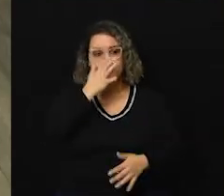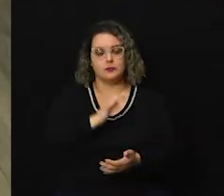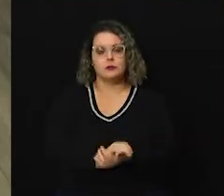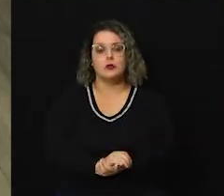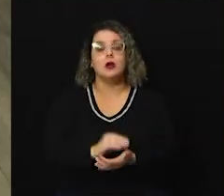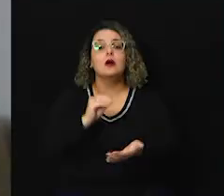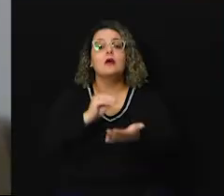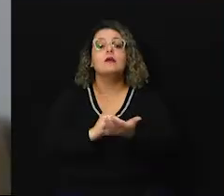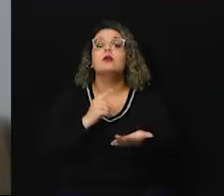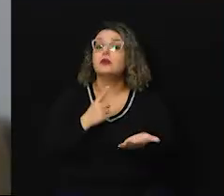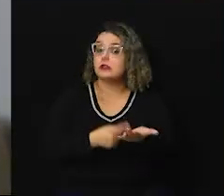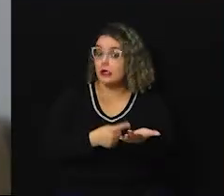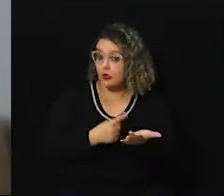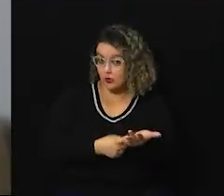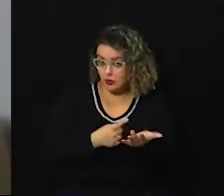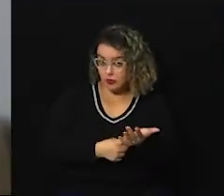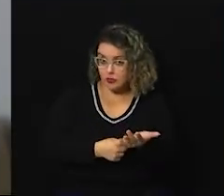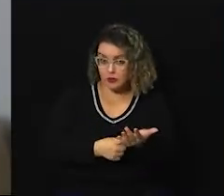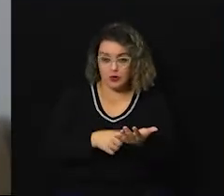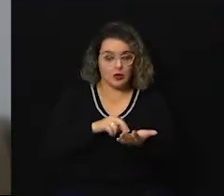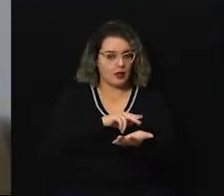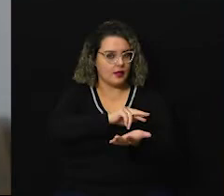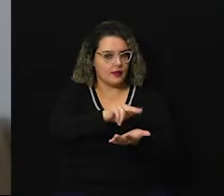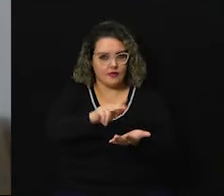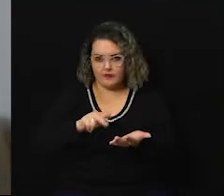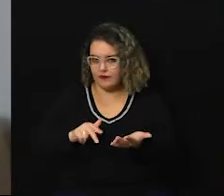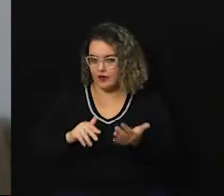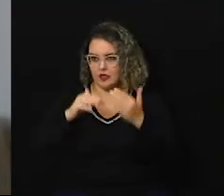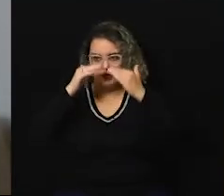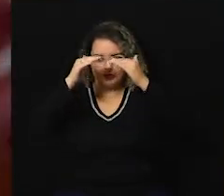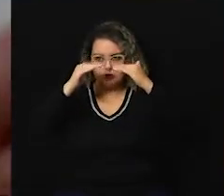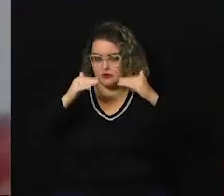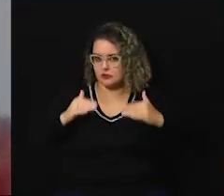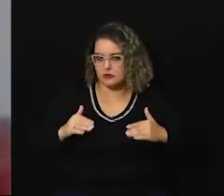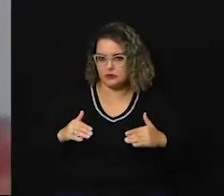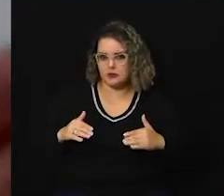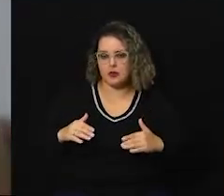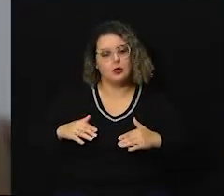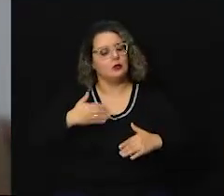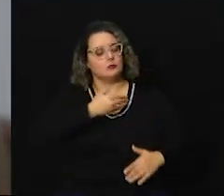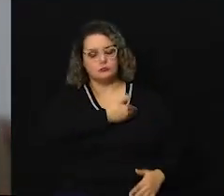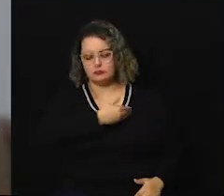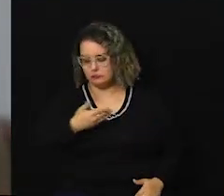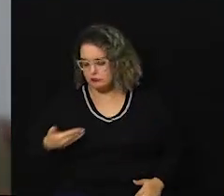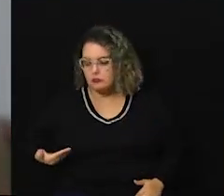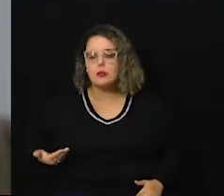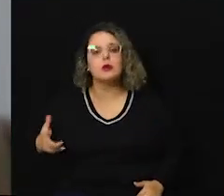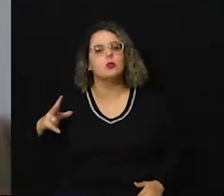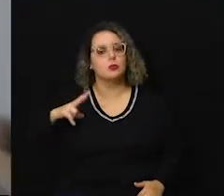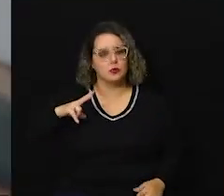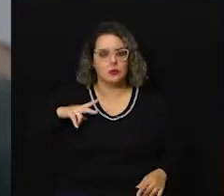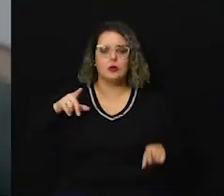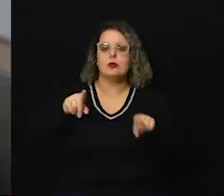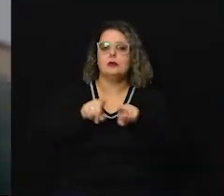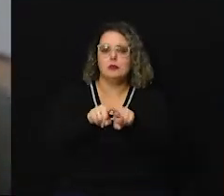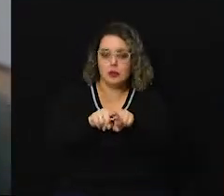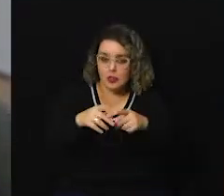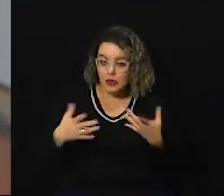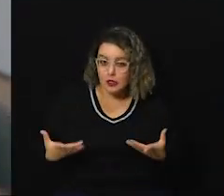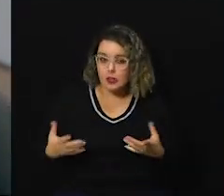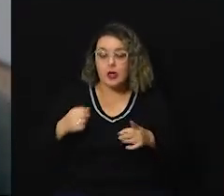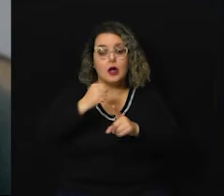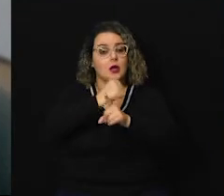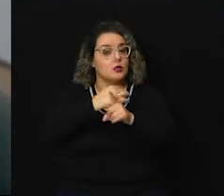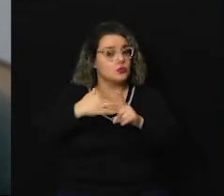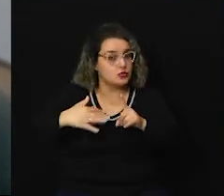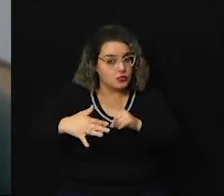acho que falta compromisso em diversas esferas níveis EA igreja do setor público privado né acho que a